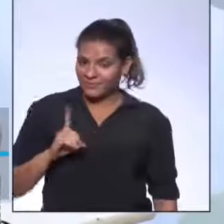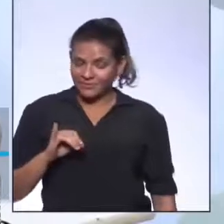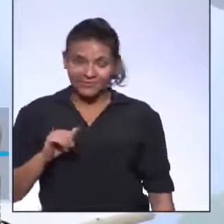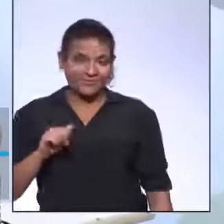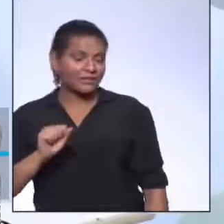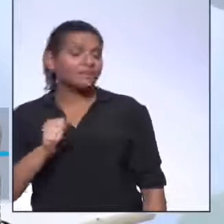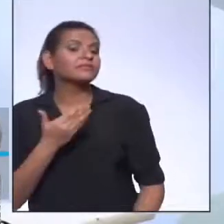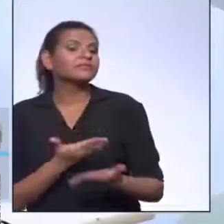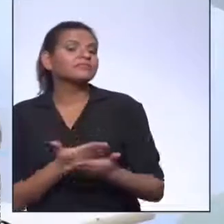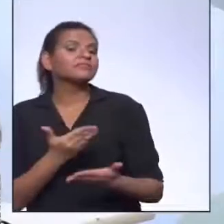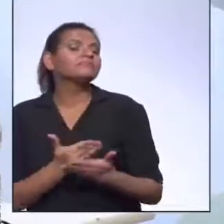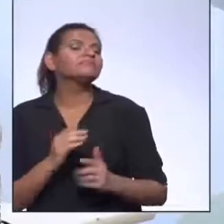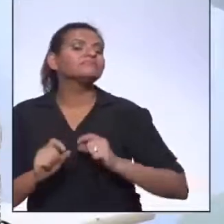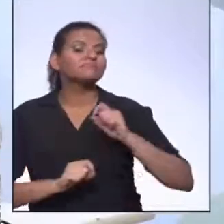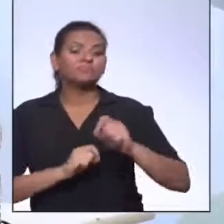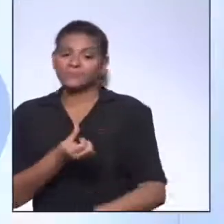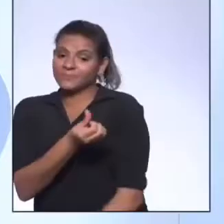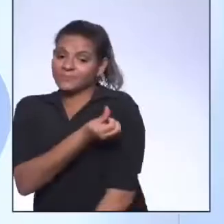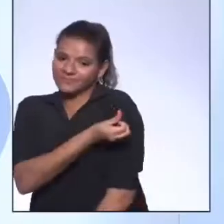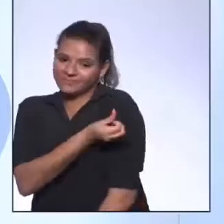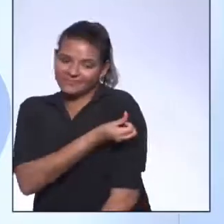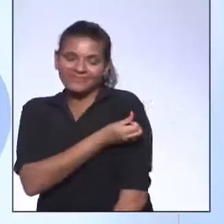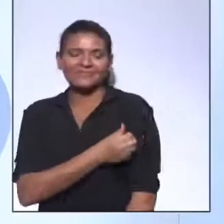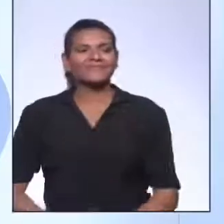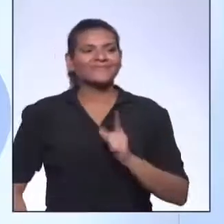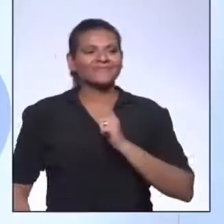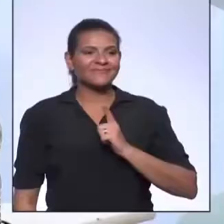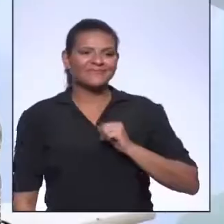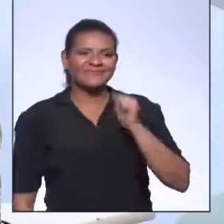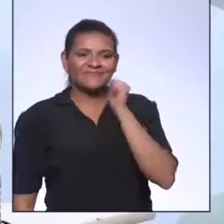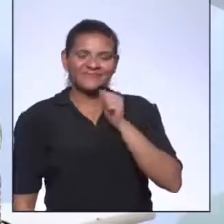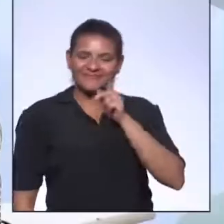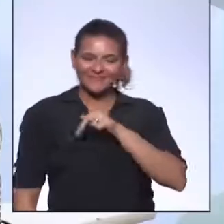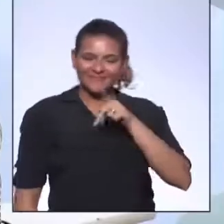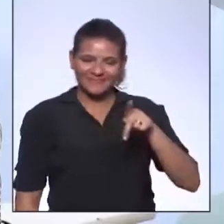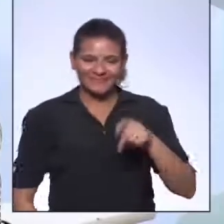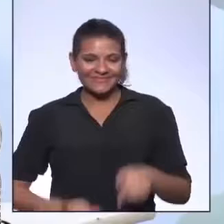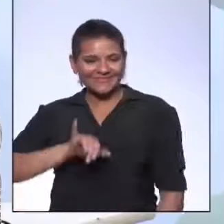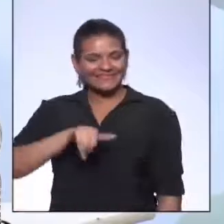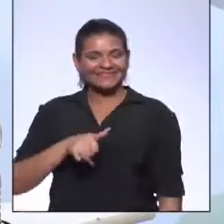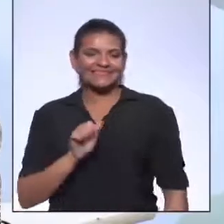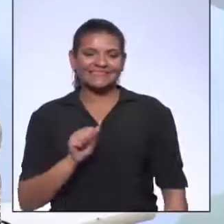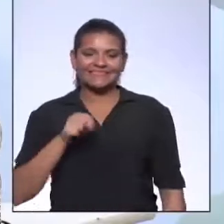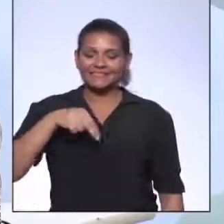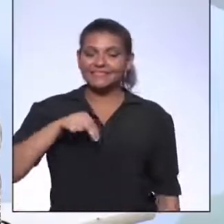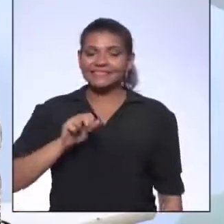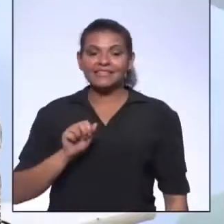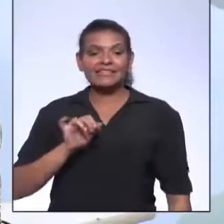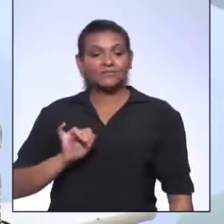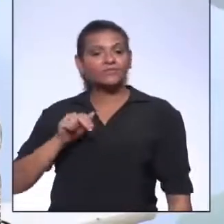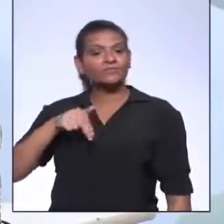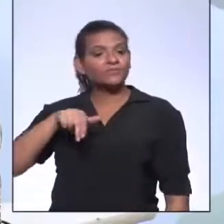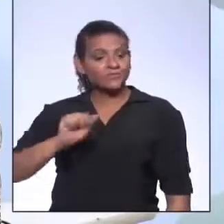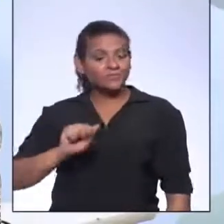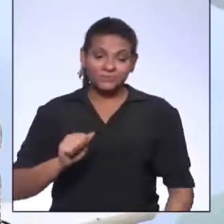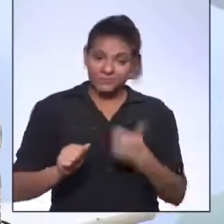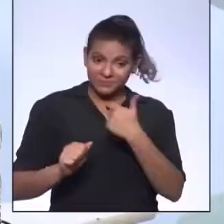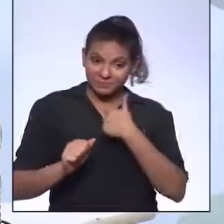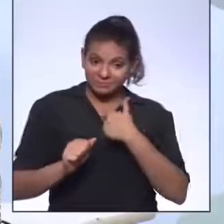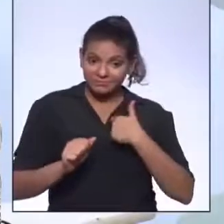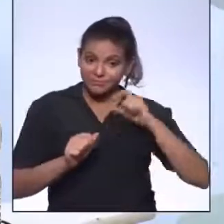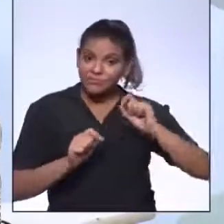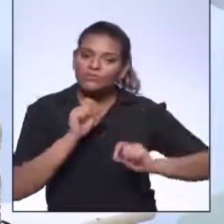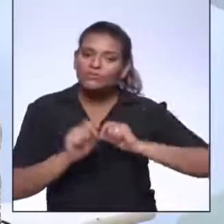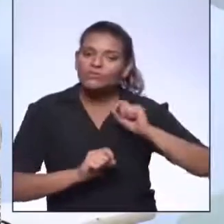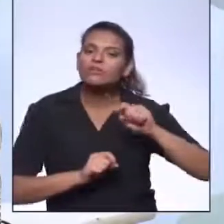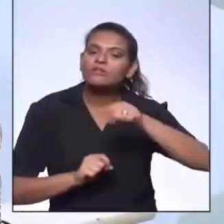ministrar essa aula será a professora Janaína Jardim e eu estarei nas interações juntamente com vocês.